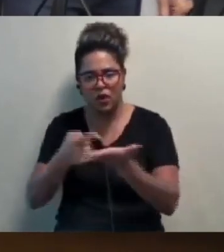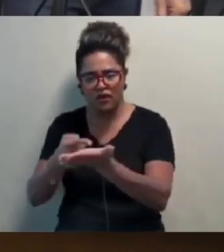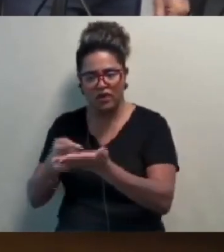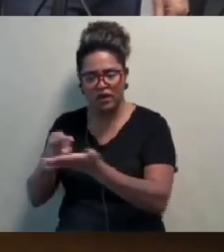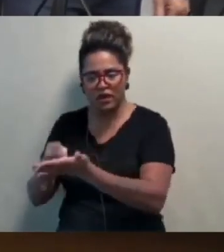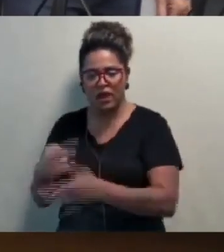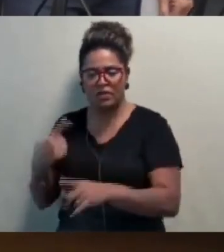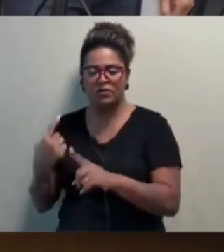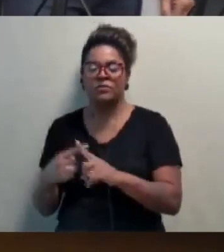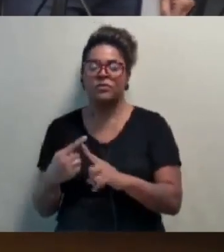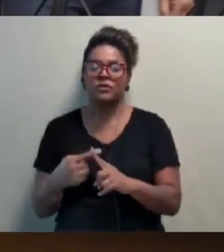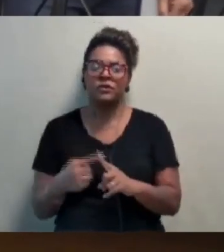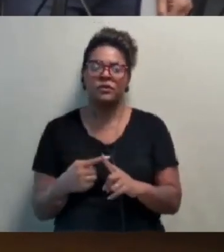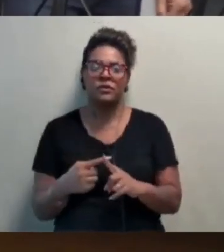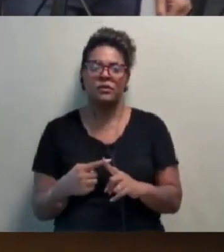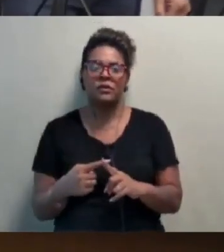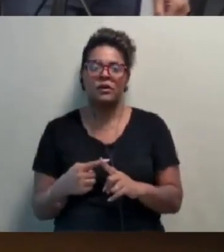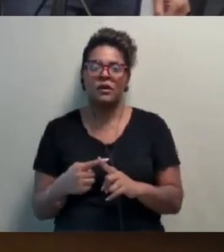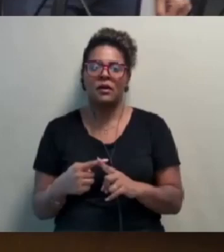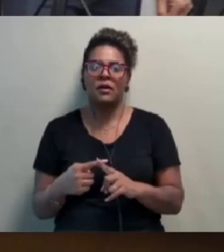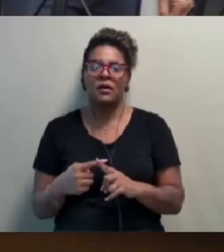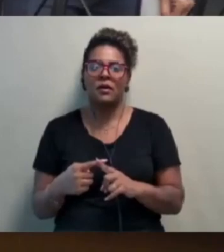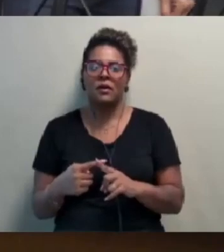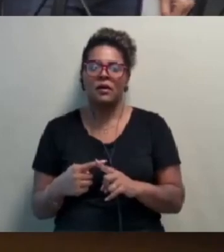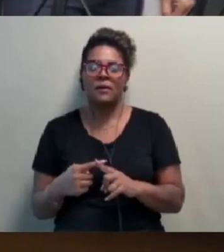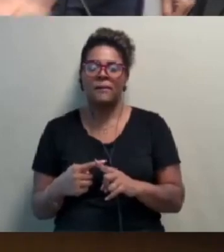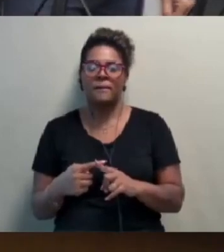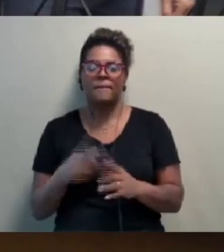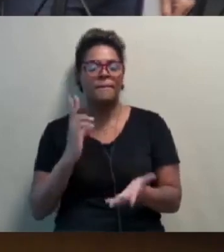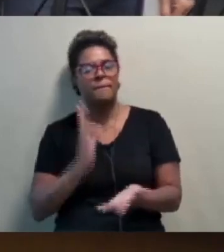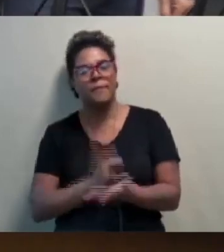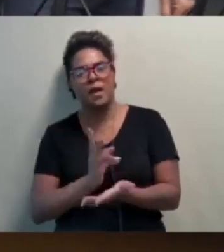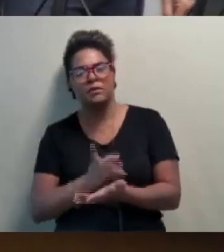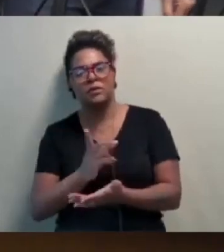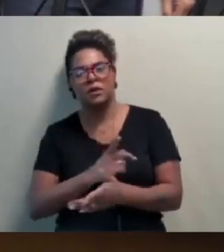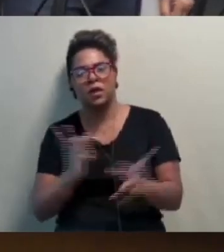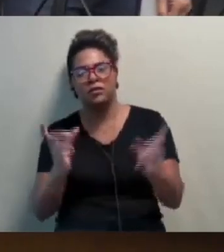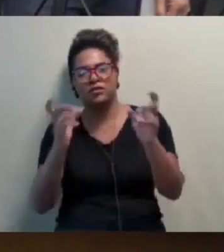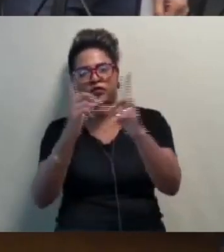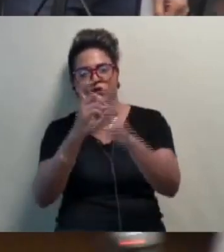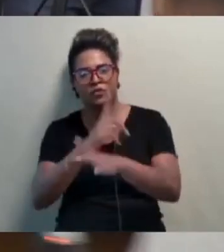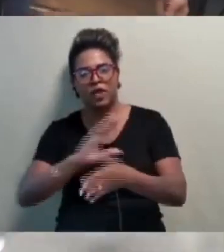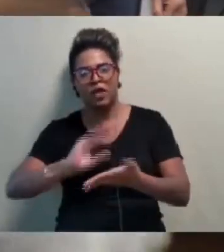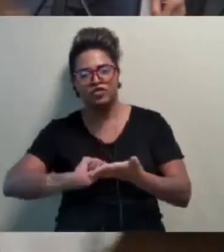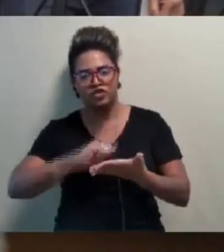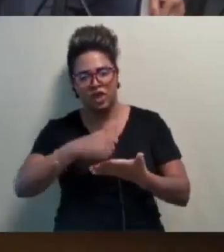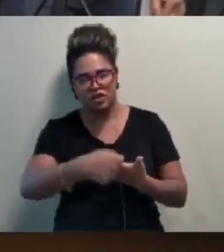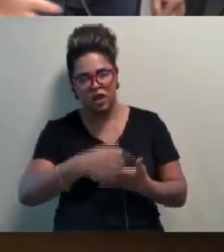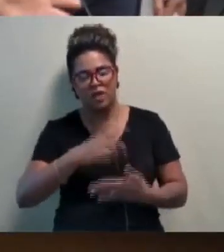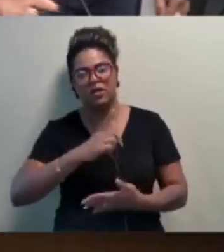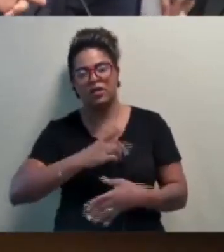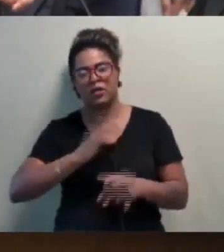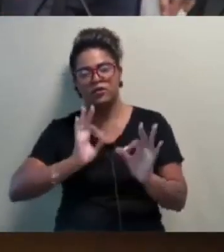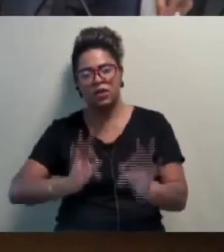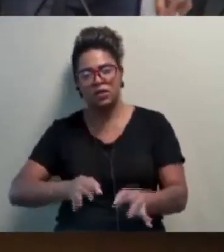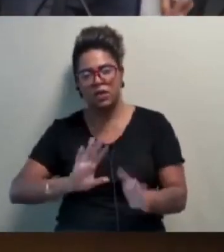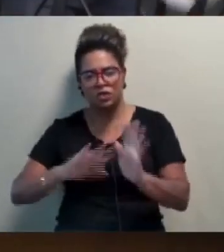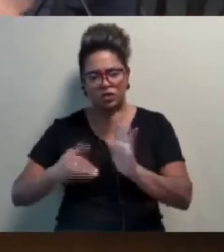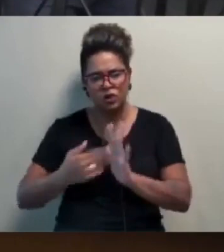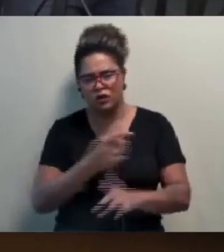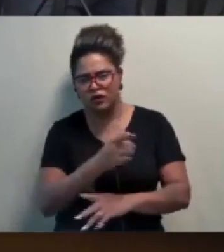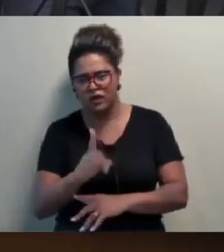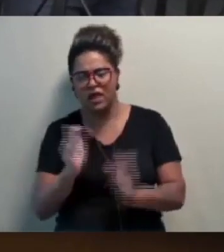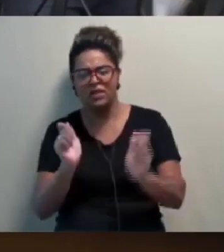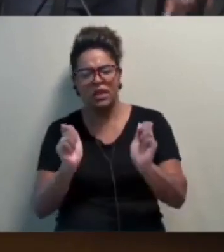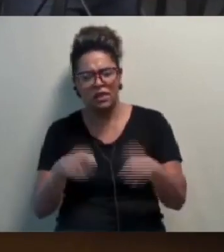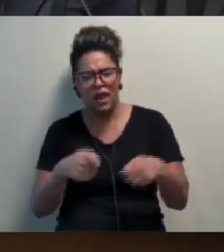porque mesmo com a dificuldade de agenda, eu tenho certeza que todo mundo que puder mandar alguém